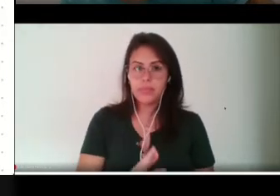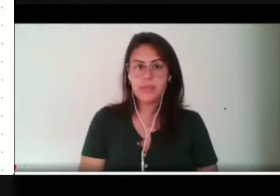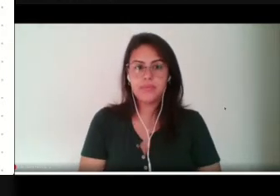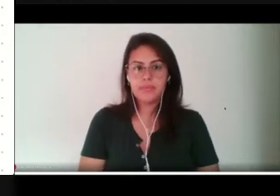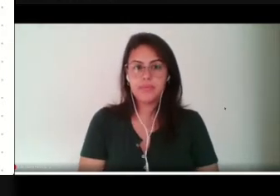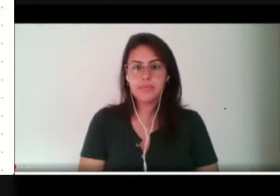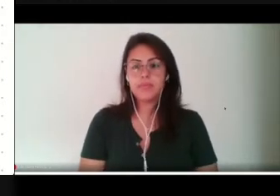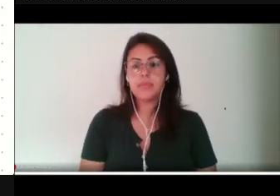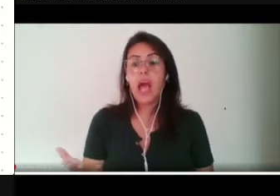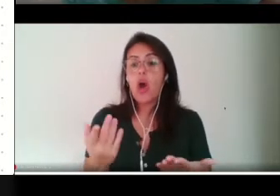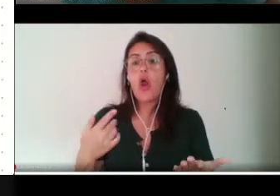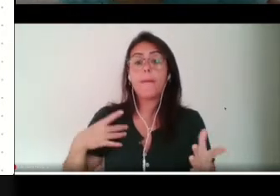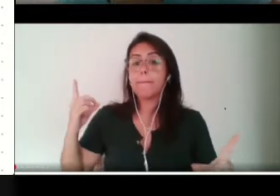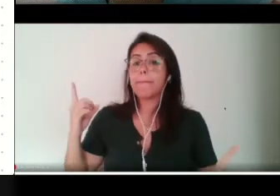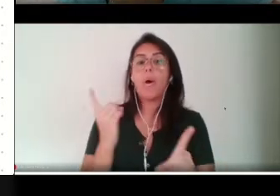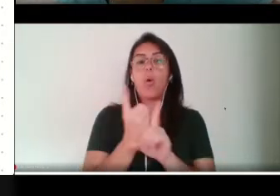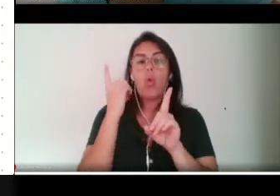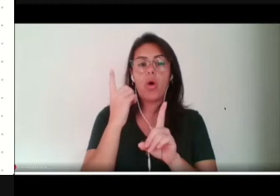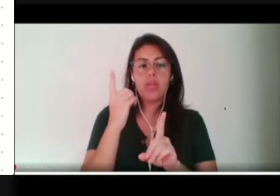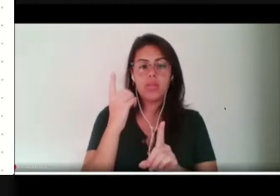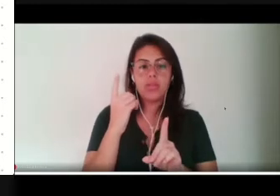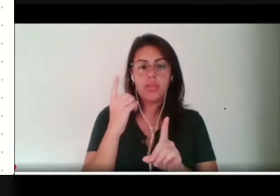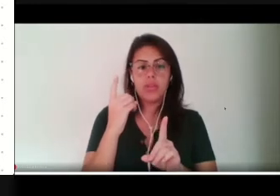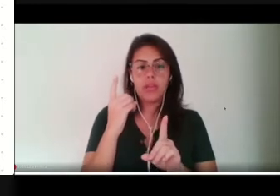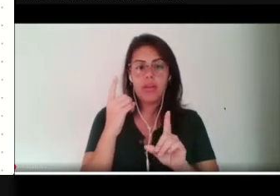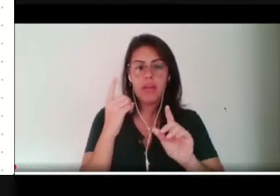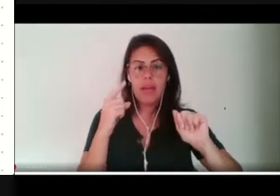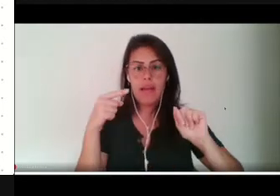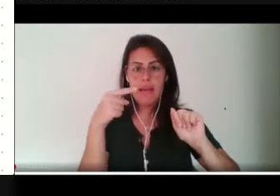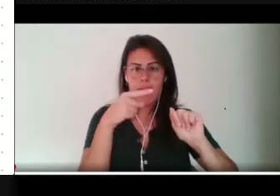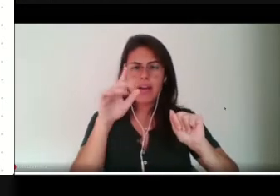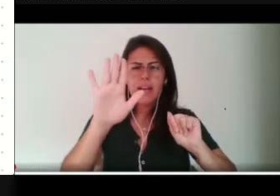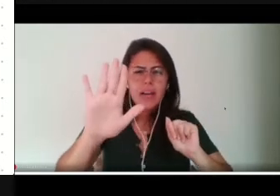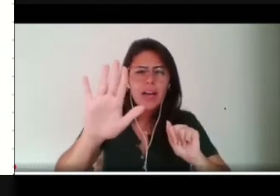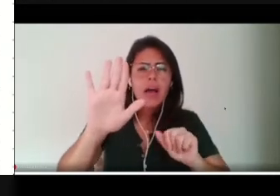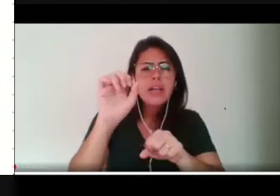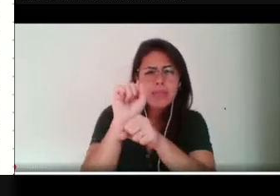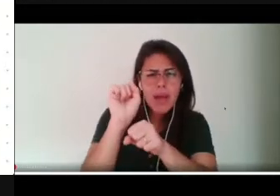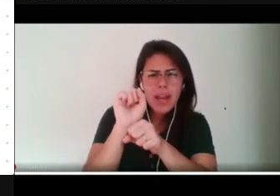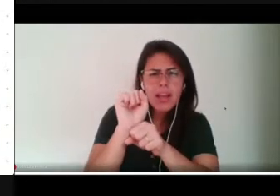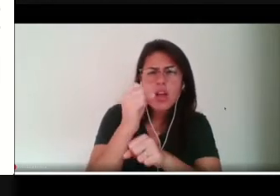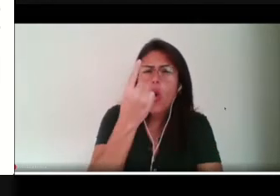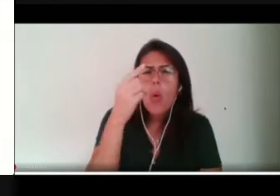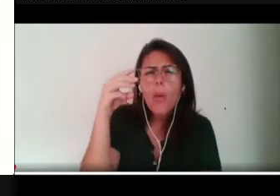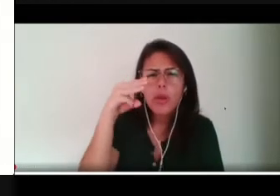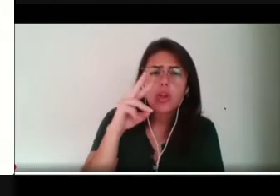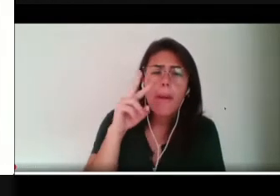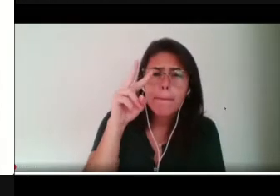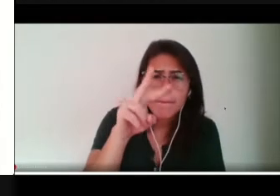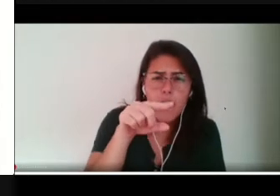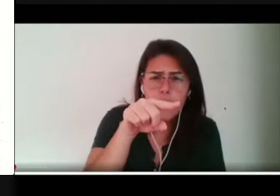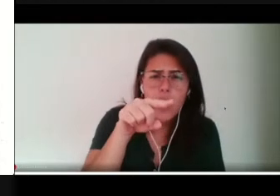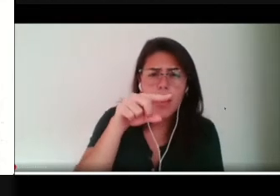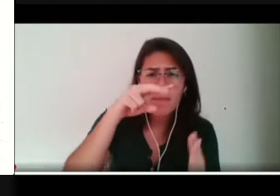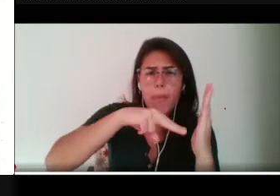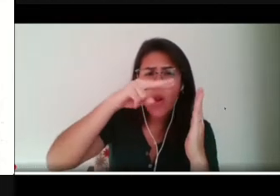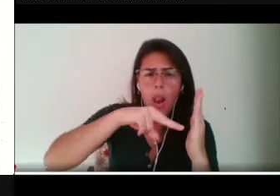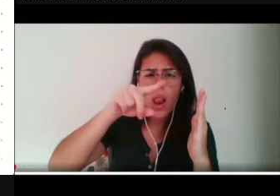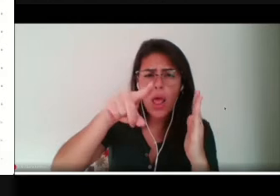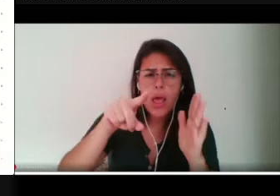VEC... Ô, professora, posso dar uma olhadinha no enunciado rapidinho? Dar uma olhadinha no enunciado aqui, só pra mim.